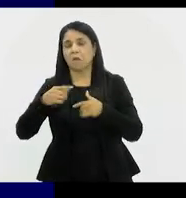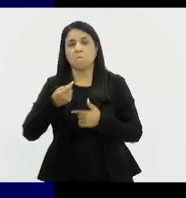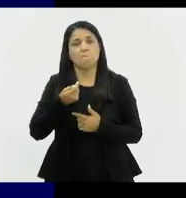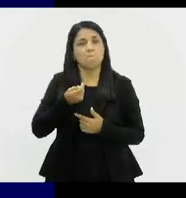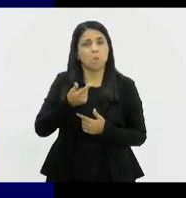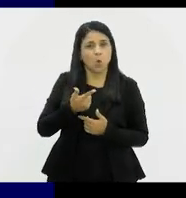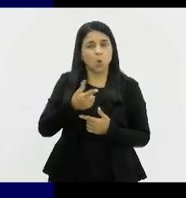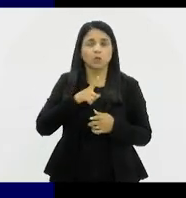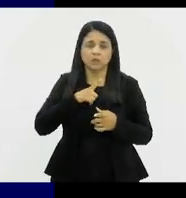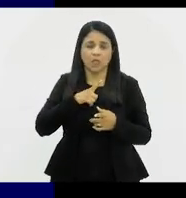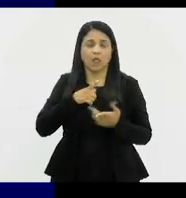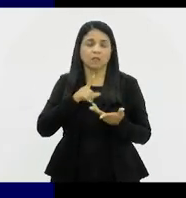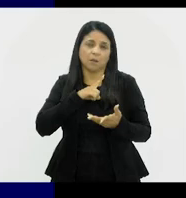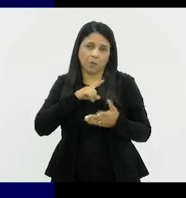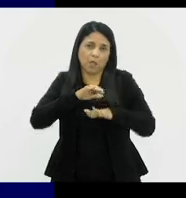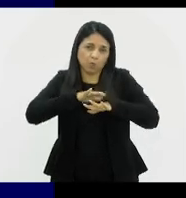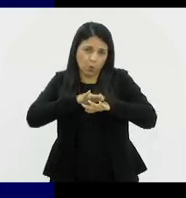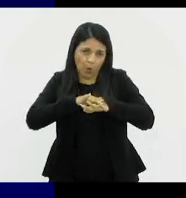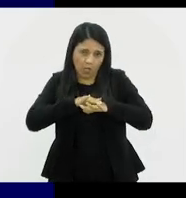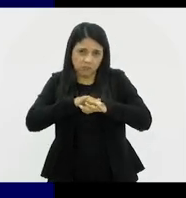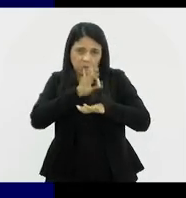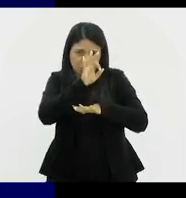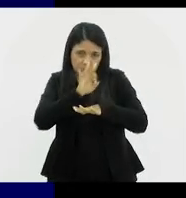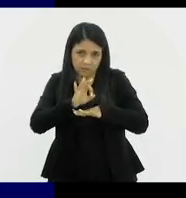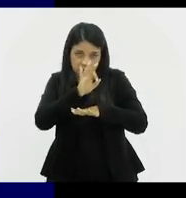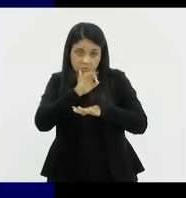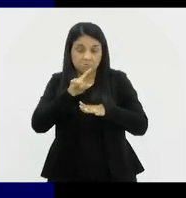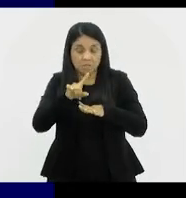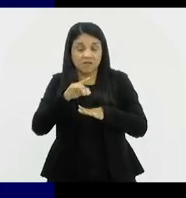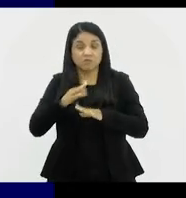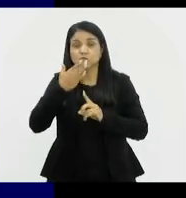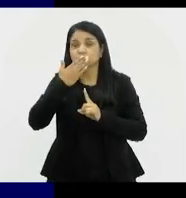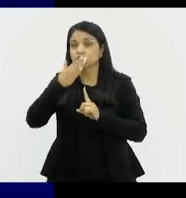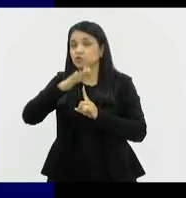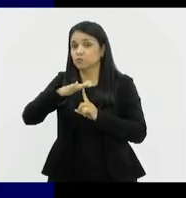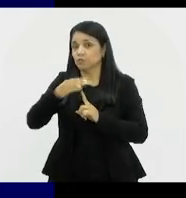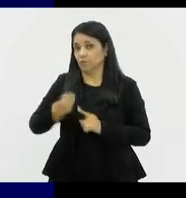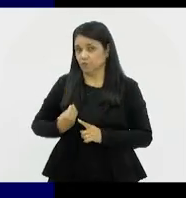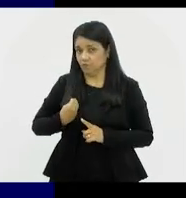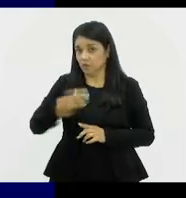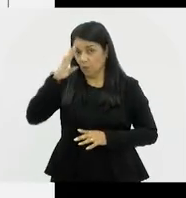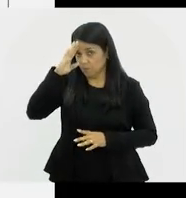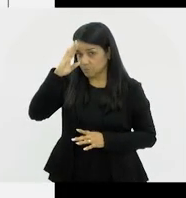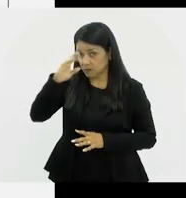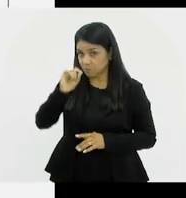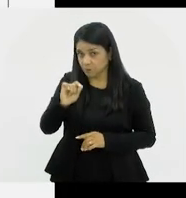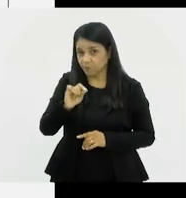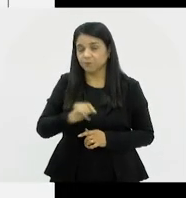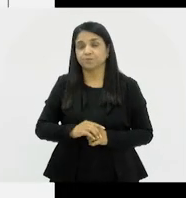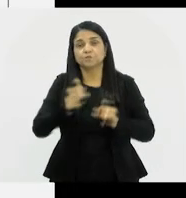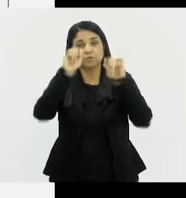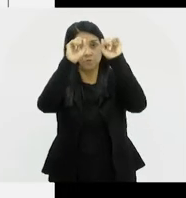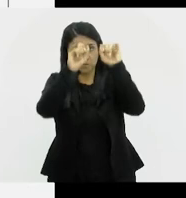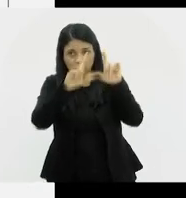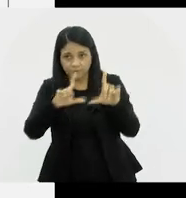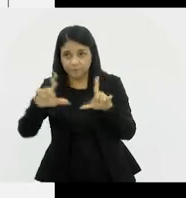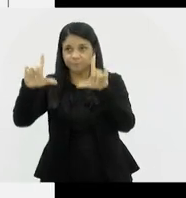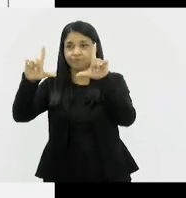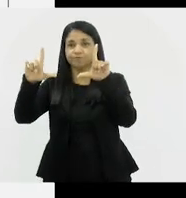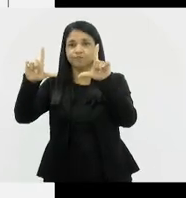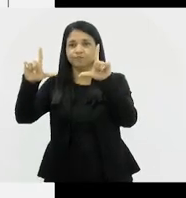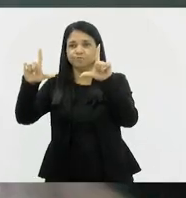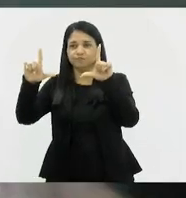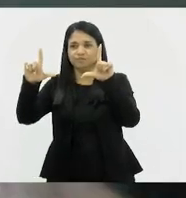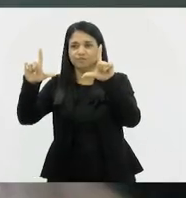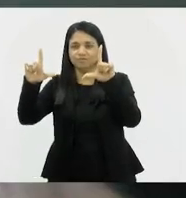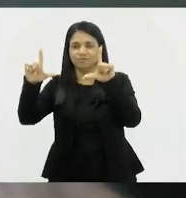doença, mas o estilo de vida. Próximo. E aí, pegando essa nuvem sobre